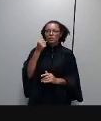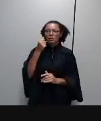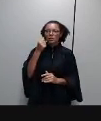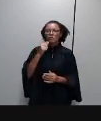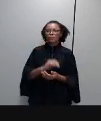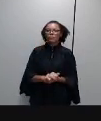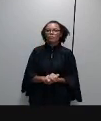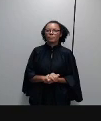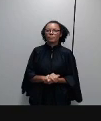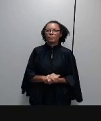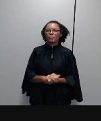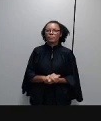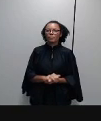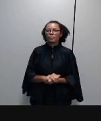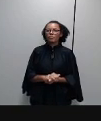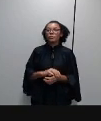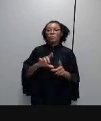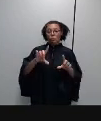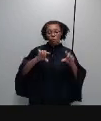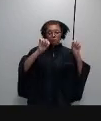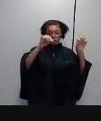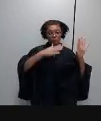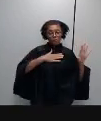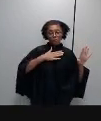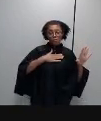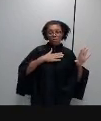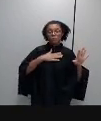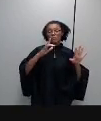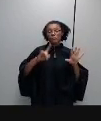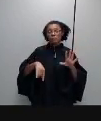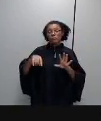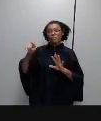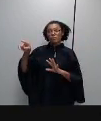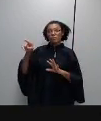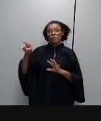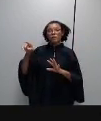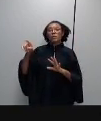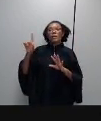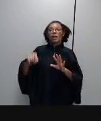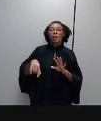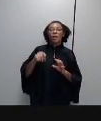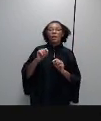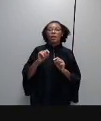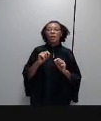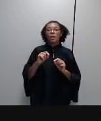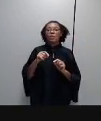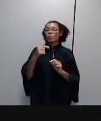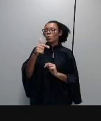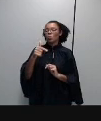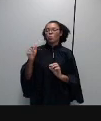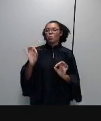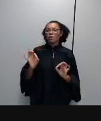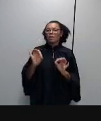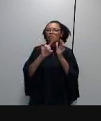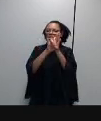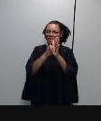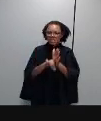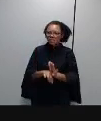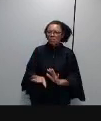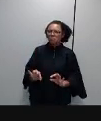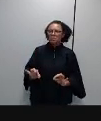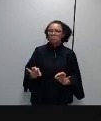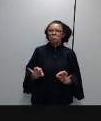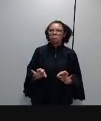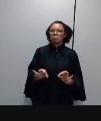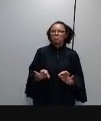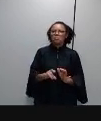a observação que eu faço mãe está por enquanto a essa matéria é que não houve exame de mérito é o destaque que